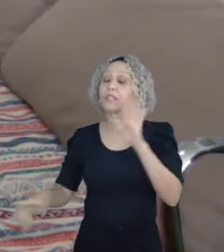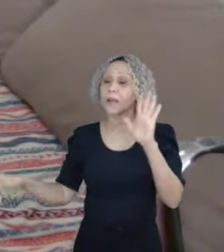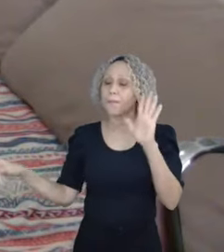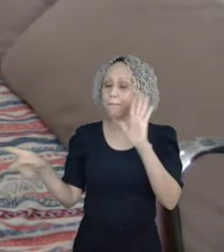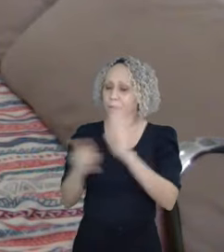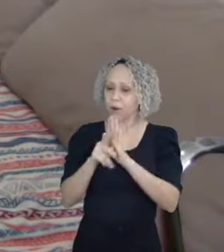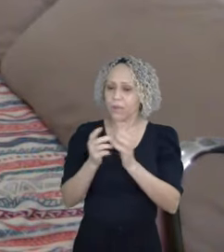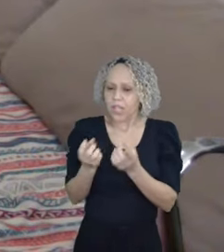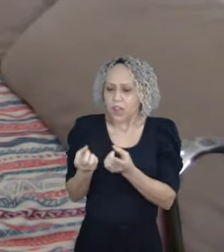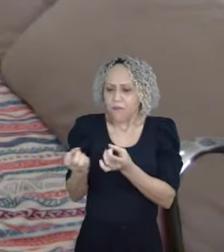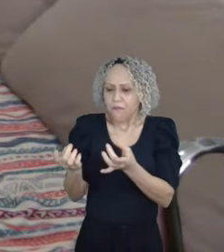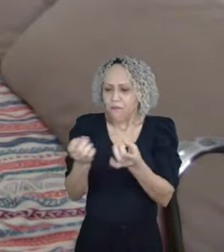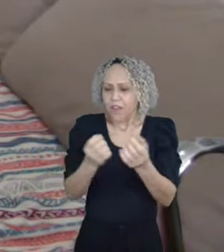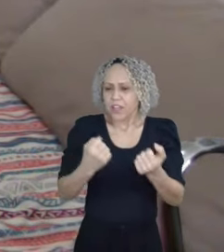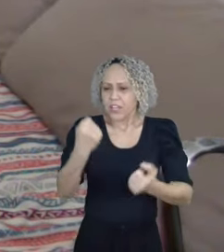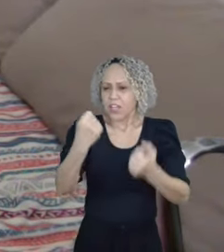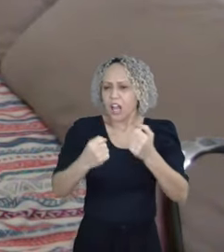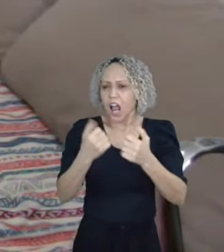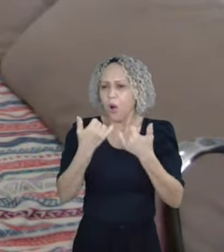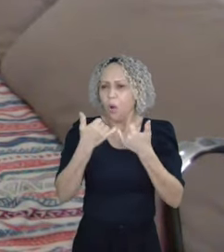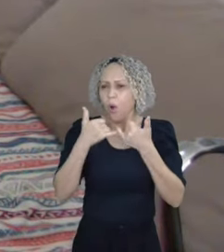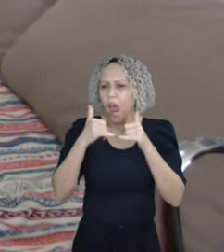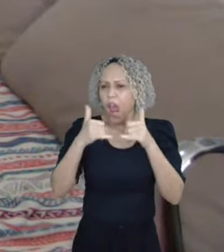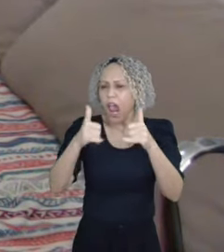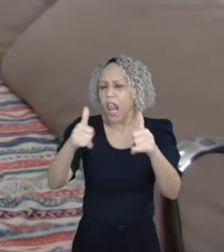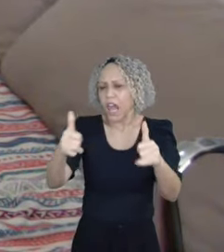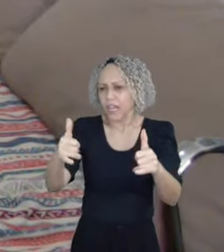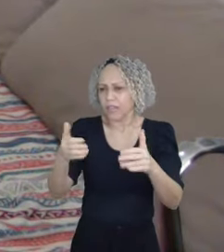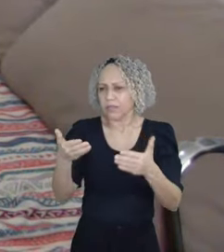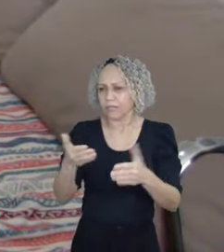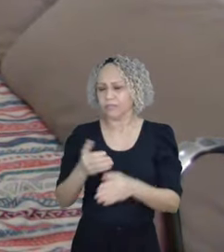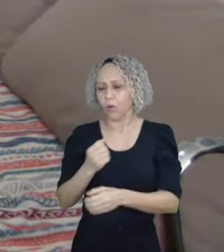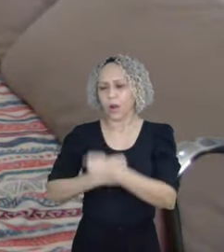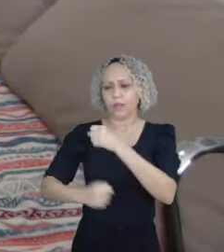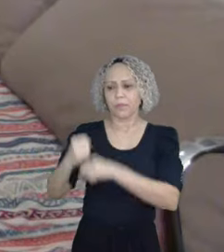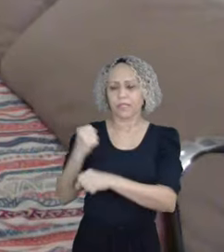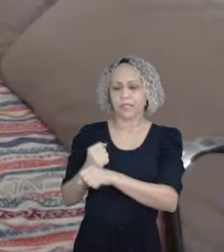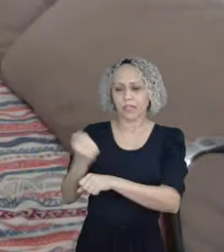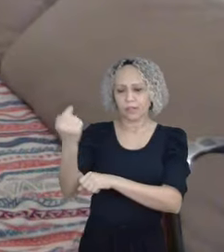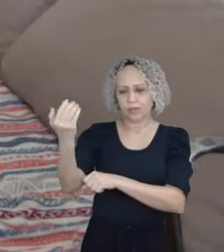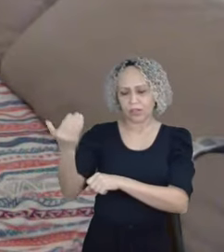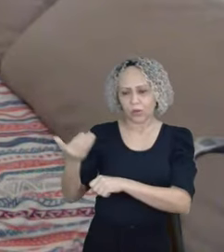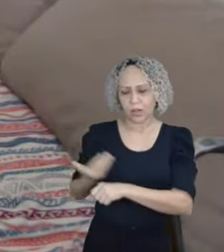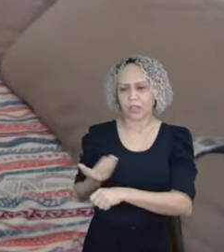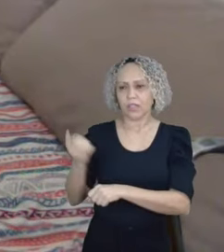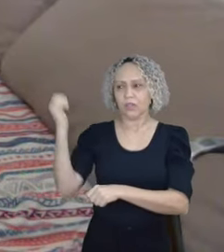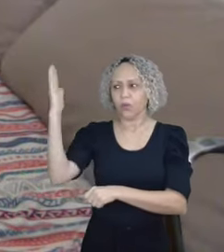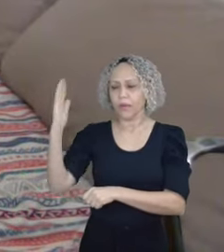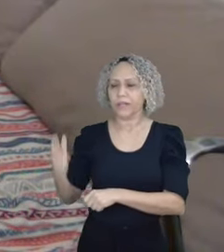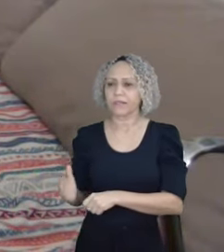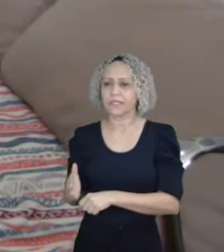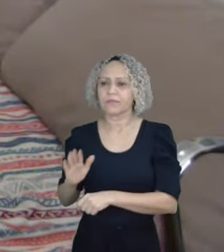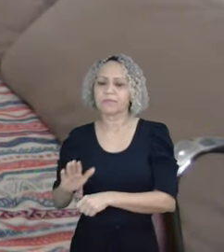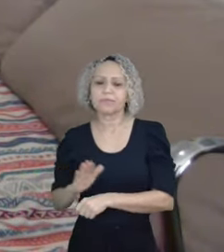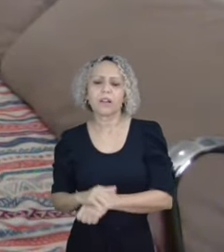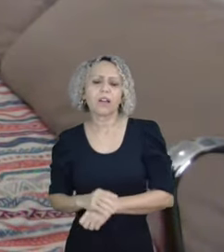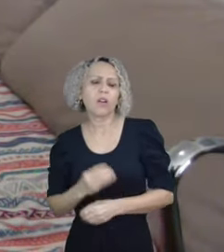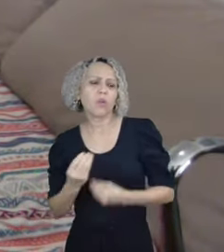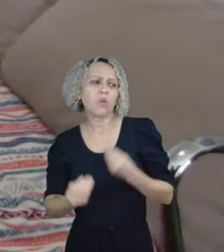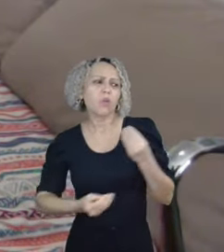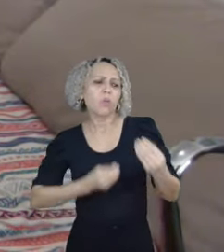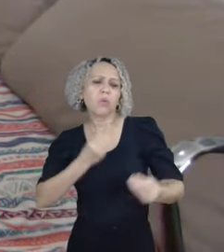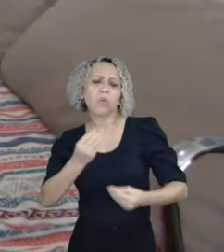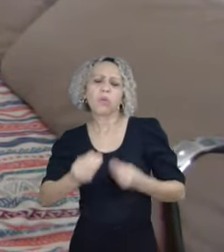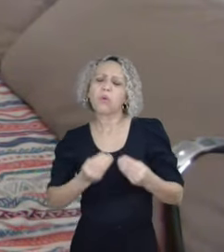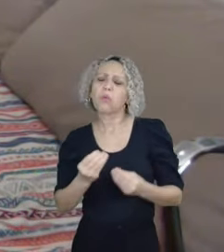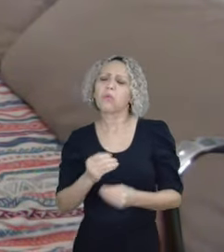passado. Então a gente não precisa ser nenhum gênio da geopolítica para imaginar qual é a agenda de um sujeito que se aproxima de capachos do